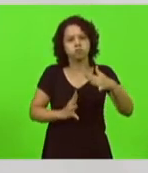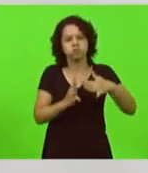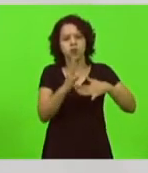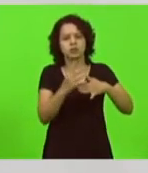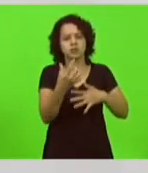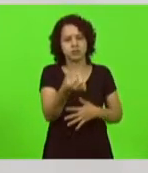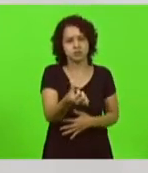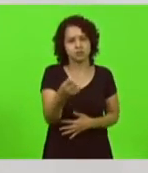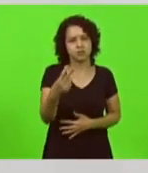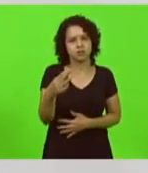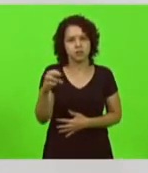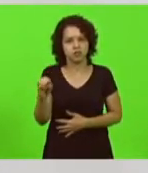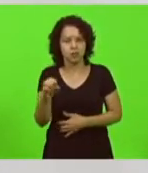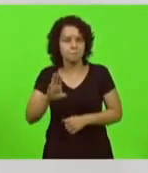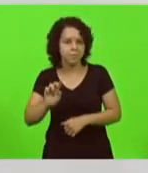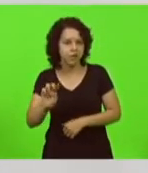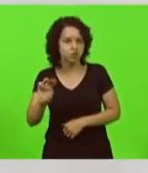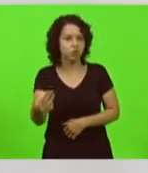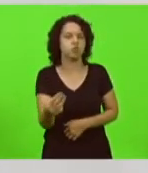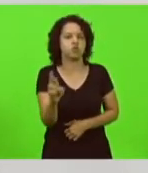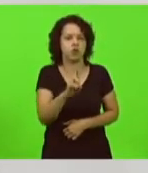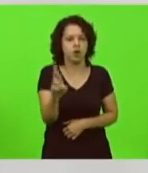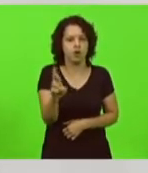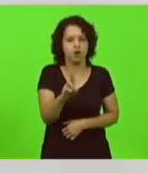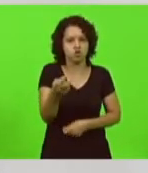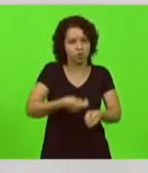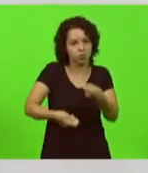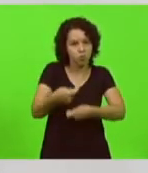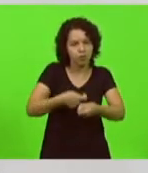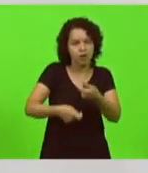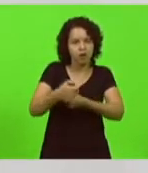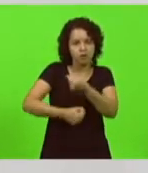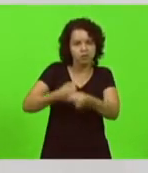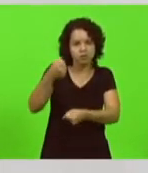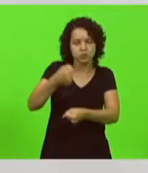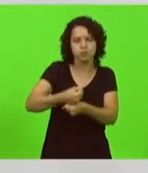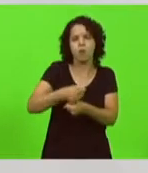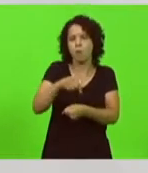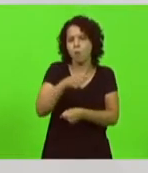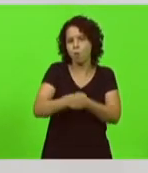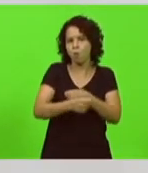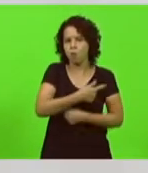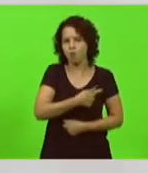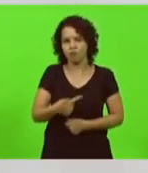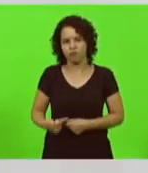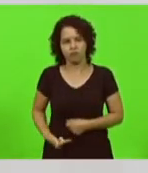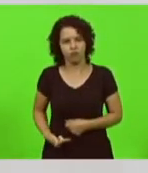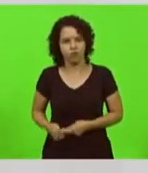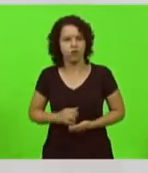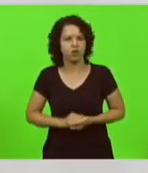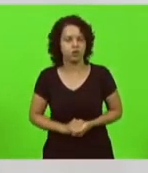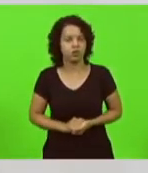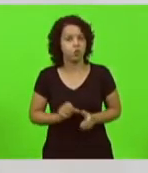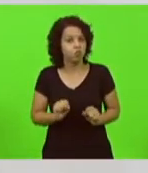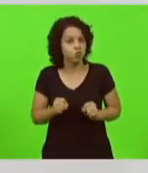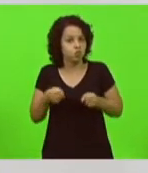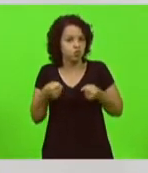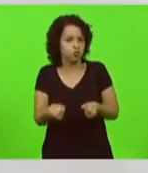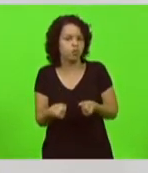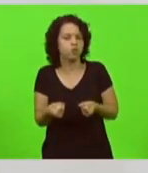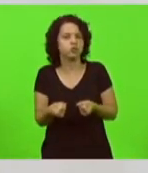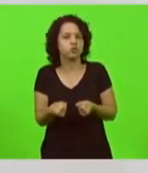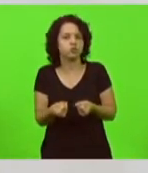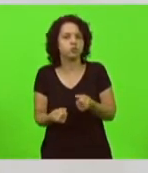milhões de reais em economia anual no nosso governo. Um esforço que produziu mais um